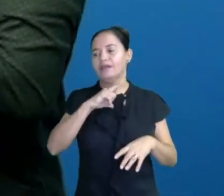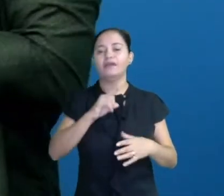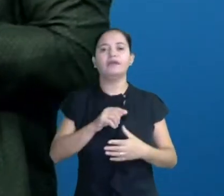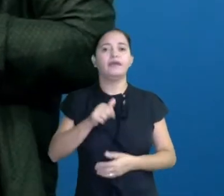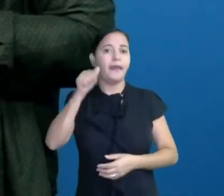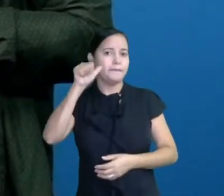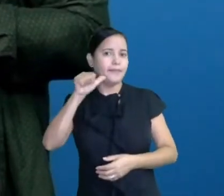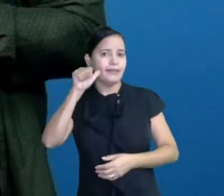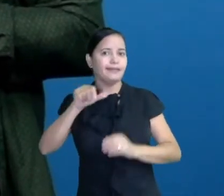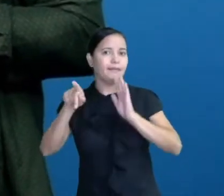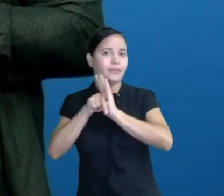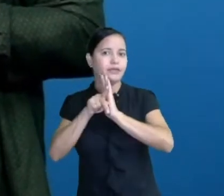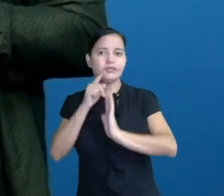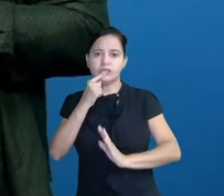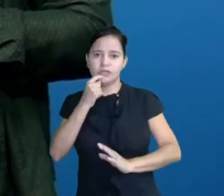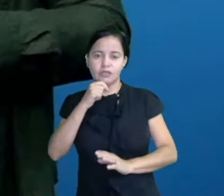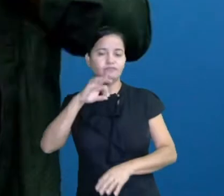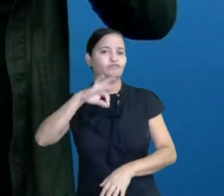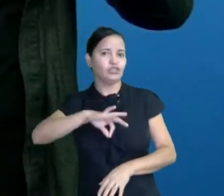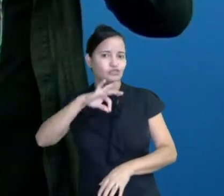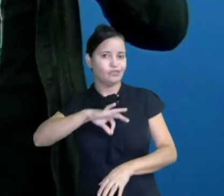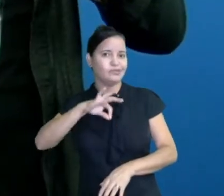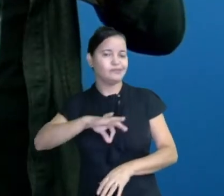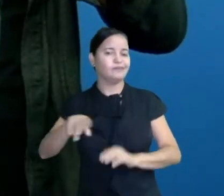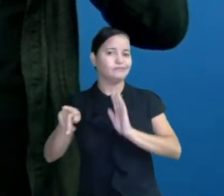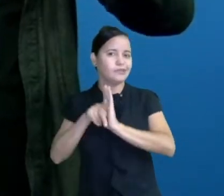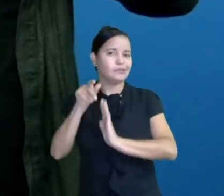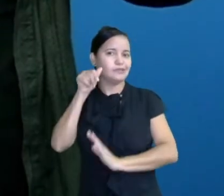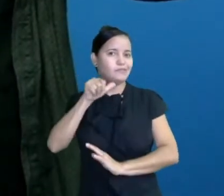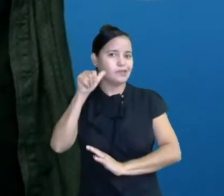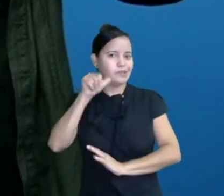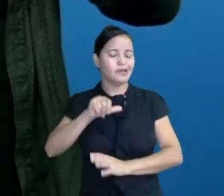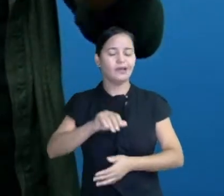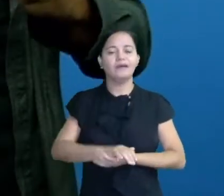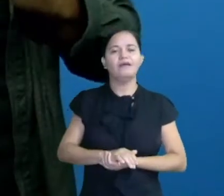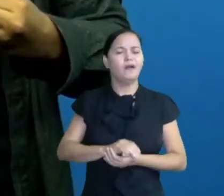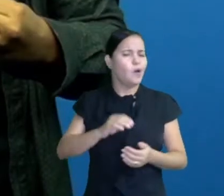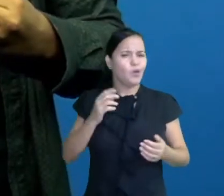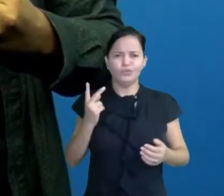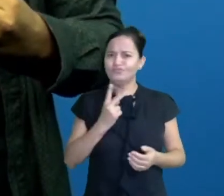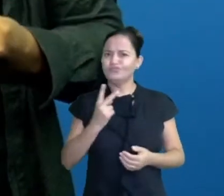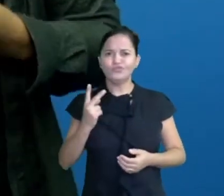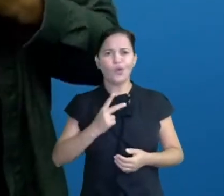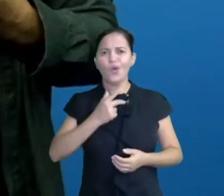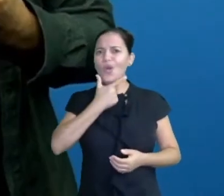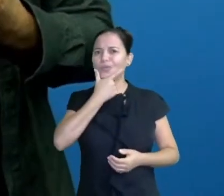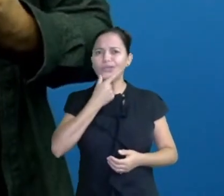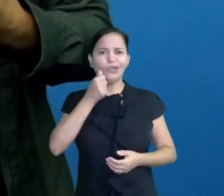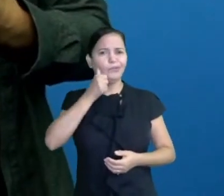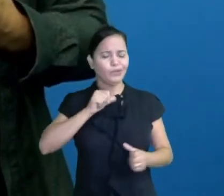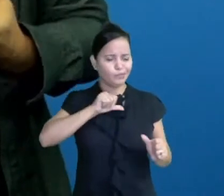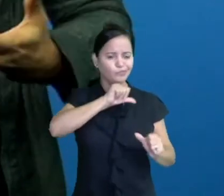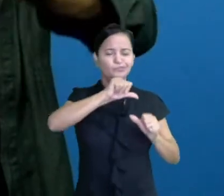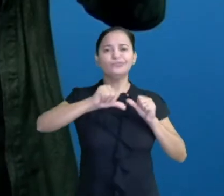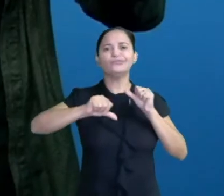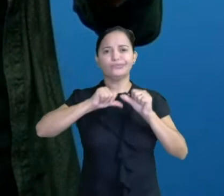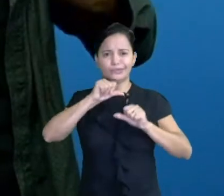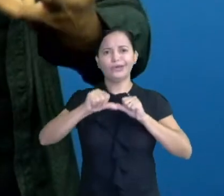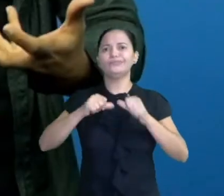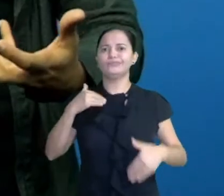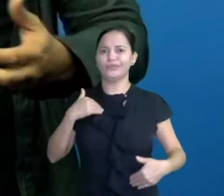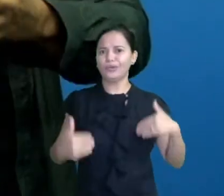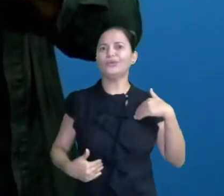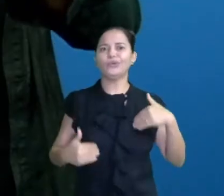que é a chamada menarca, tá? Então essa primeira menstruação ela tem uma importância muito grande no que diz respeito a essa questão da